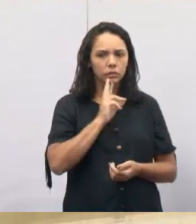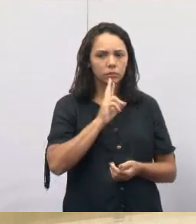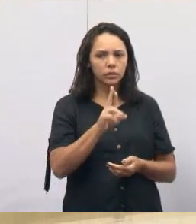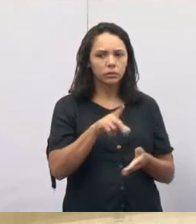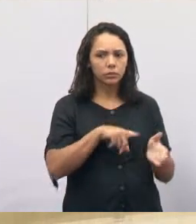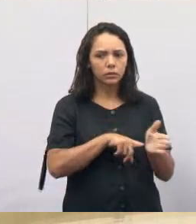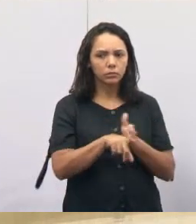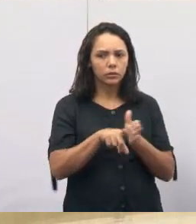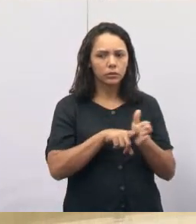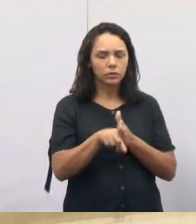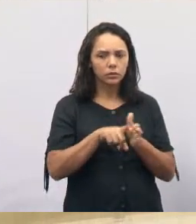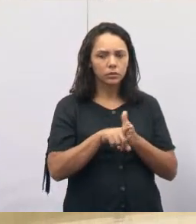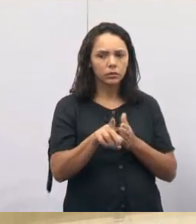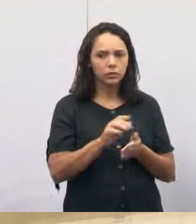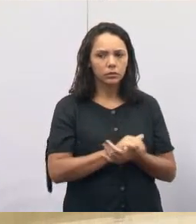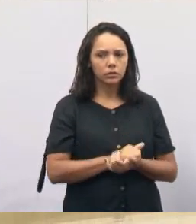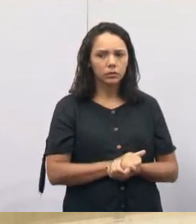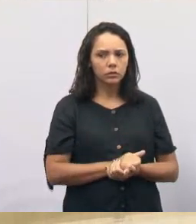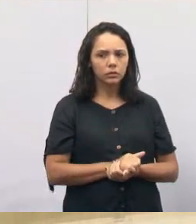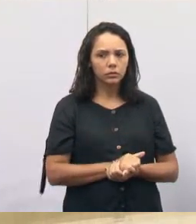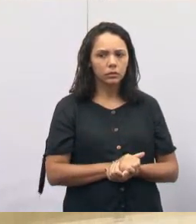apresentados.